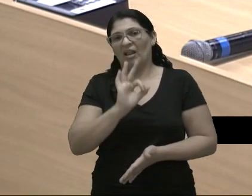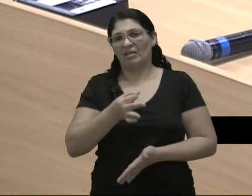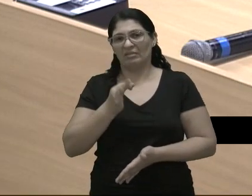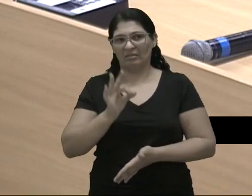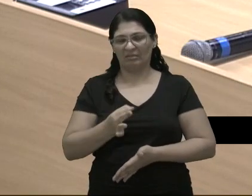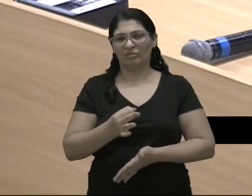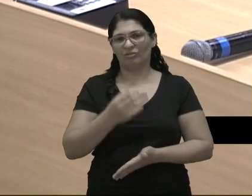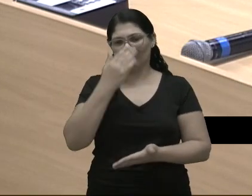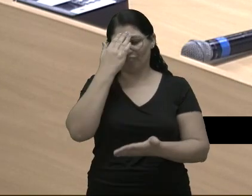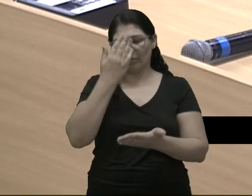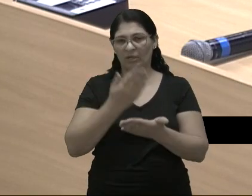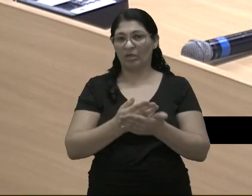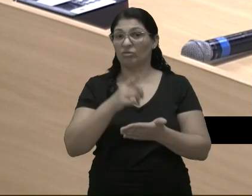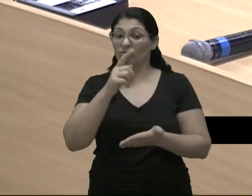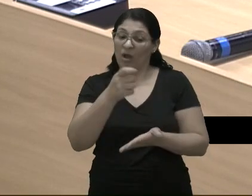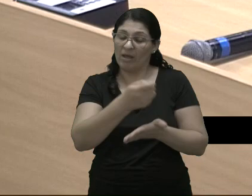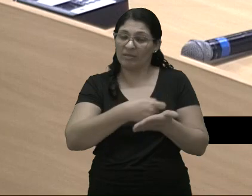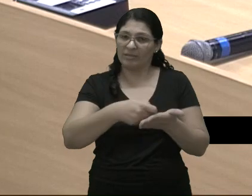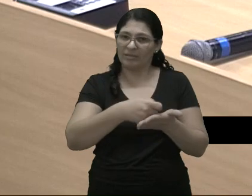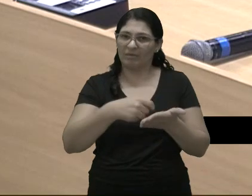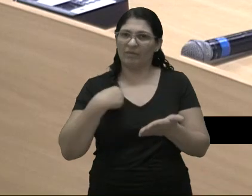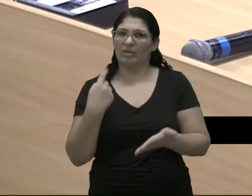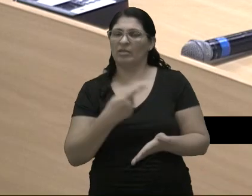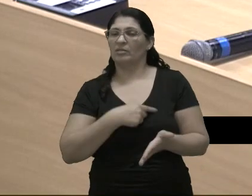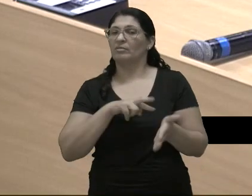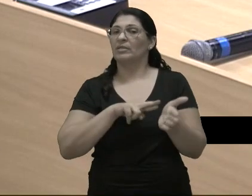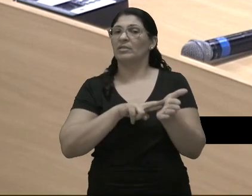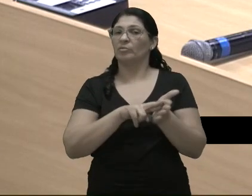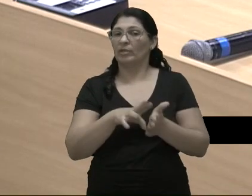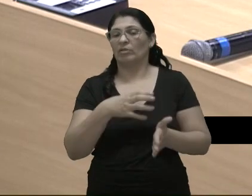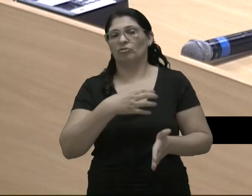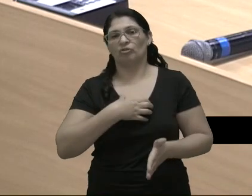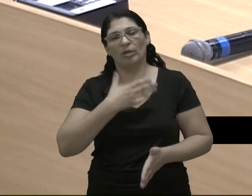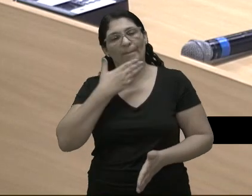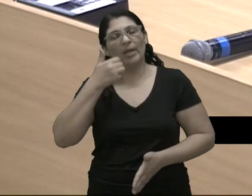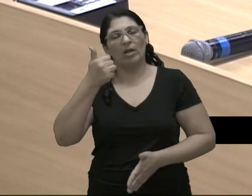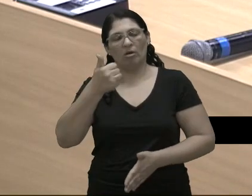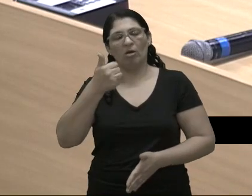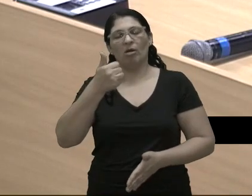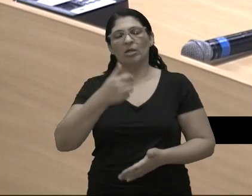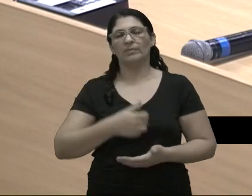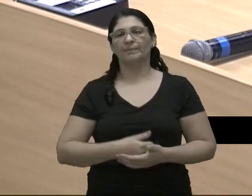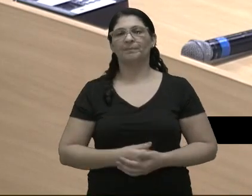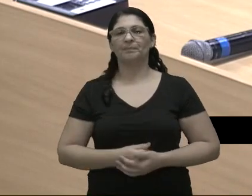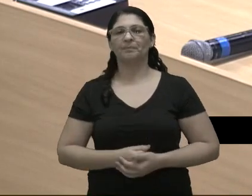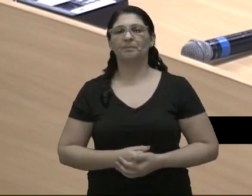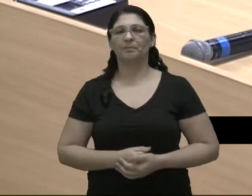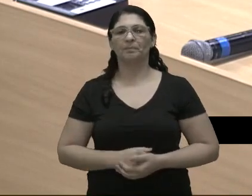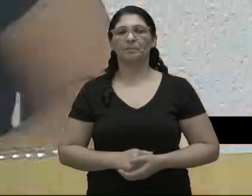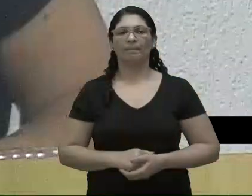fazer por escrito, a gente vai responder para o senhor da melhor forma possível, tá bom?